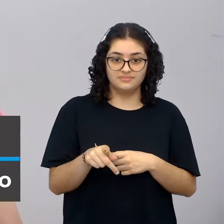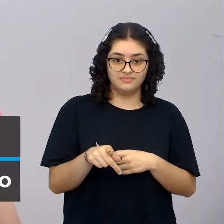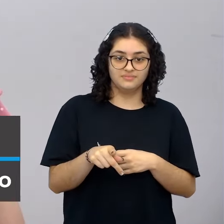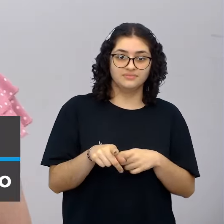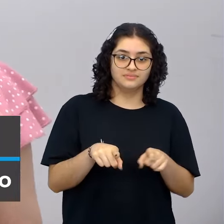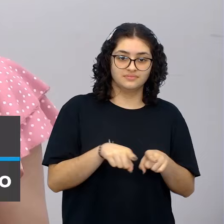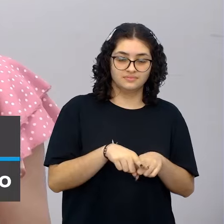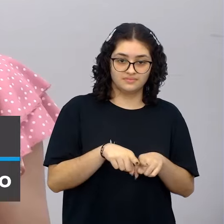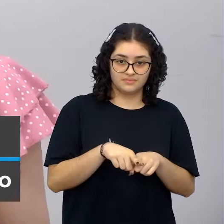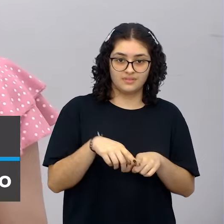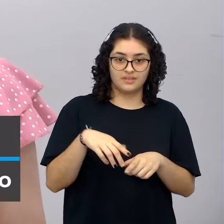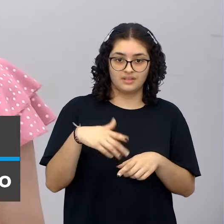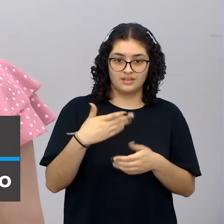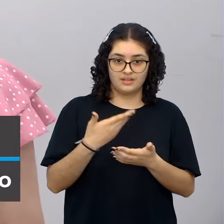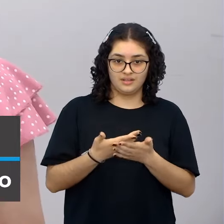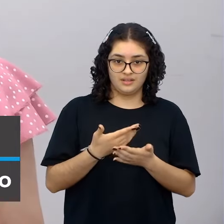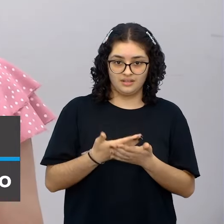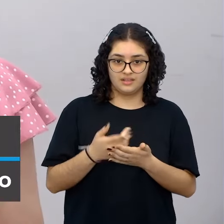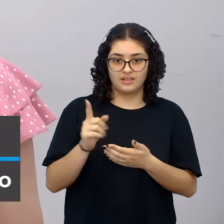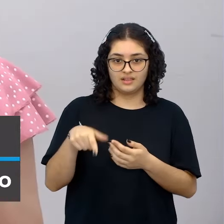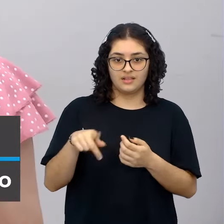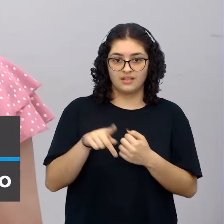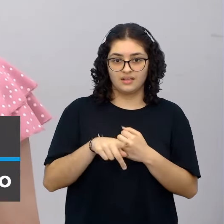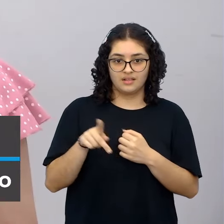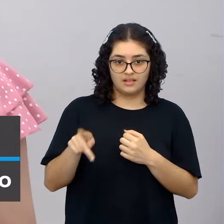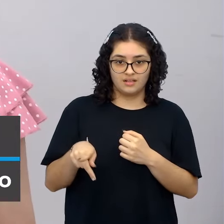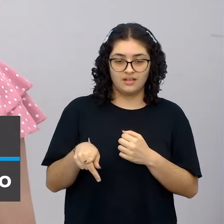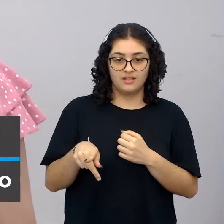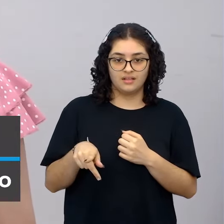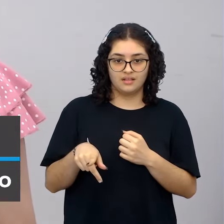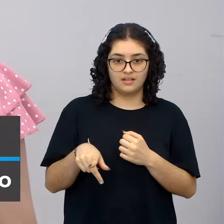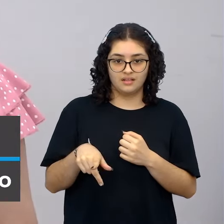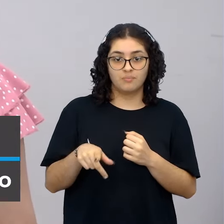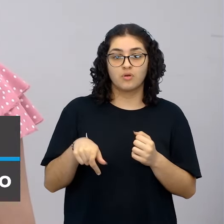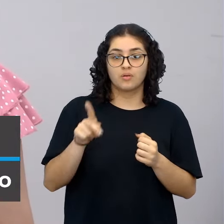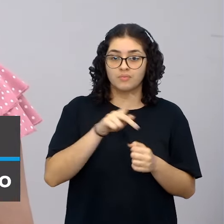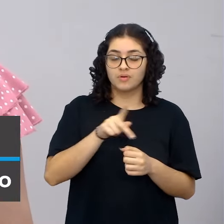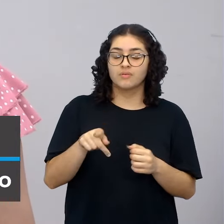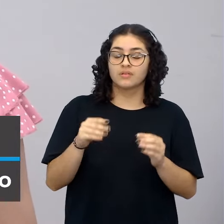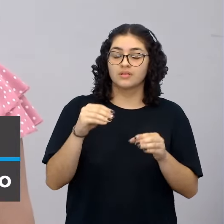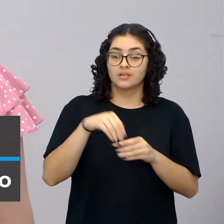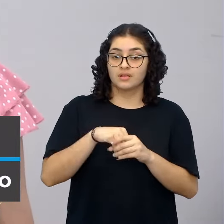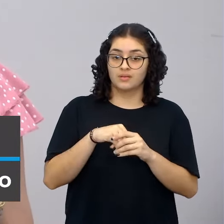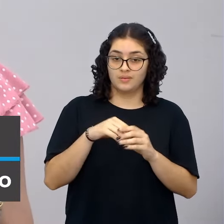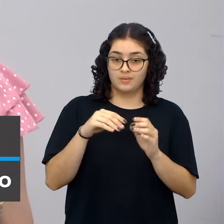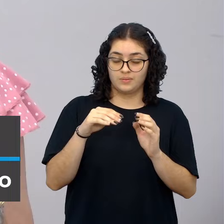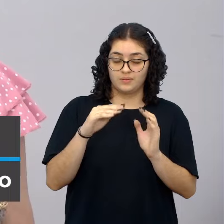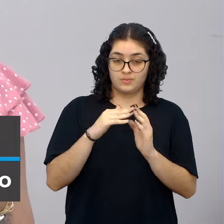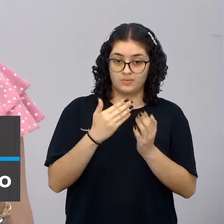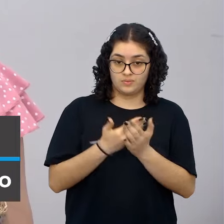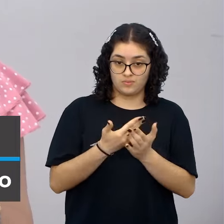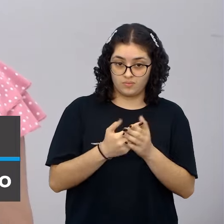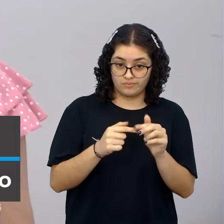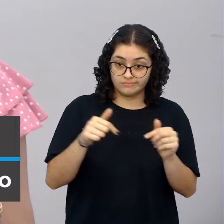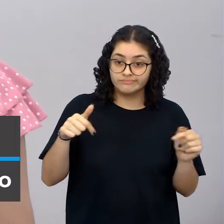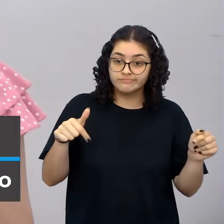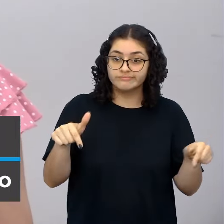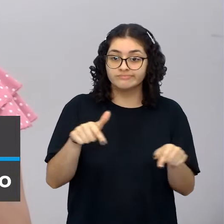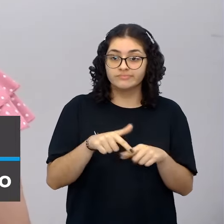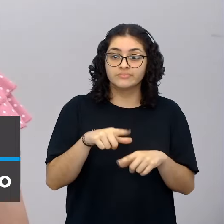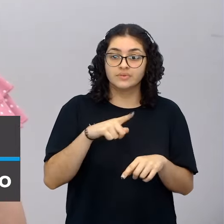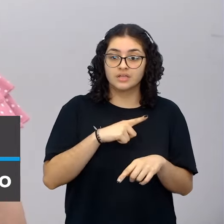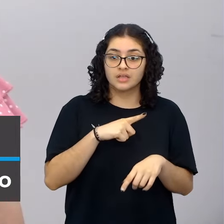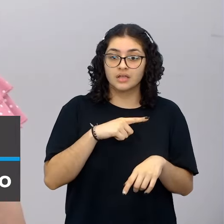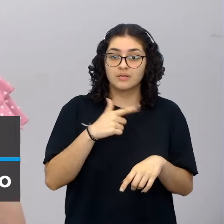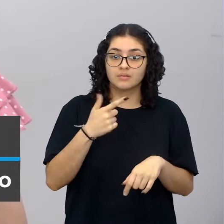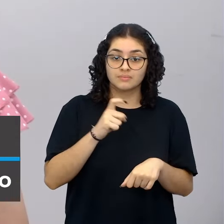queriam ministrar essas aulas, né? São os professores da sala mesmo, que de repente eles já têm uma função, uma carga